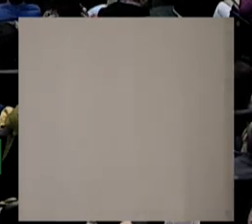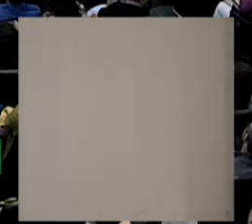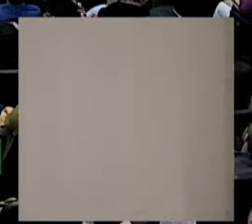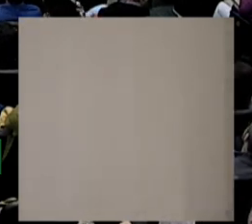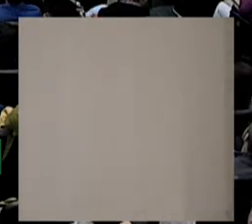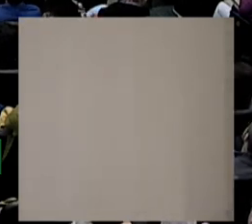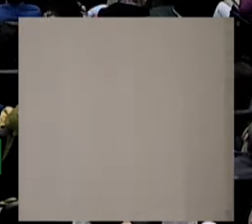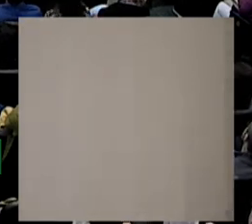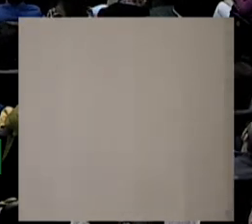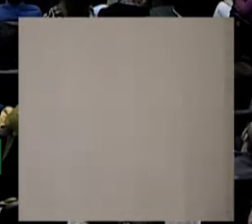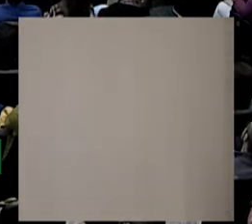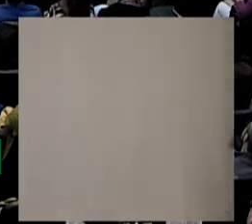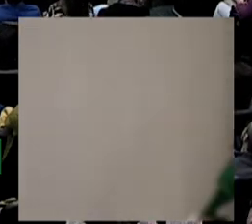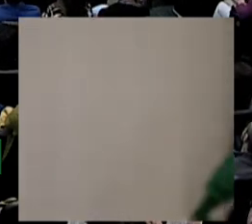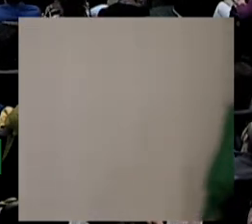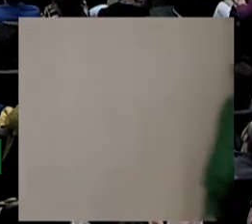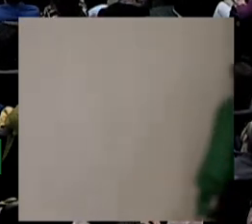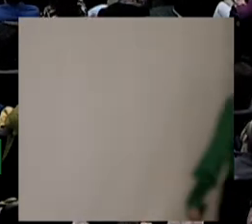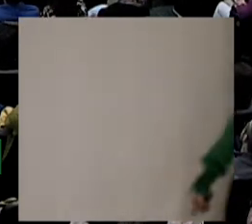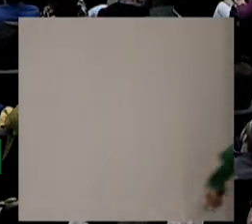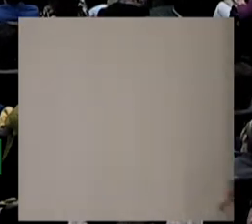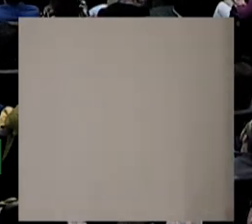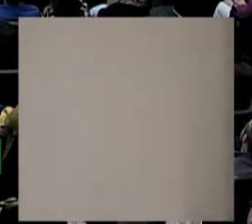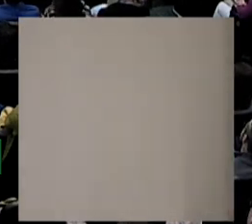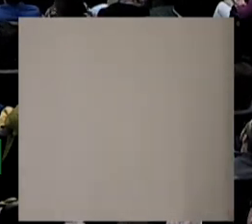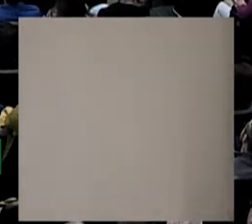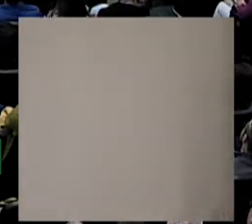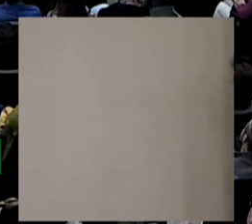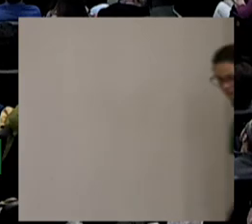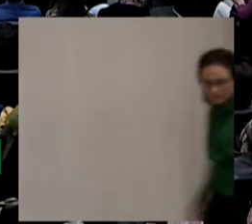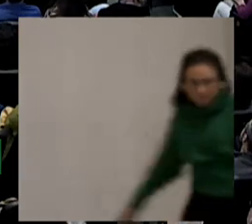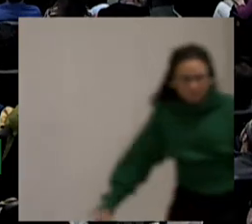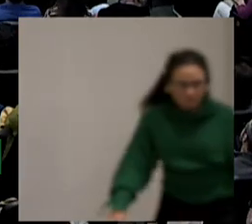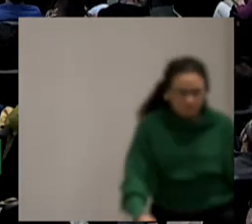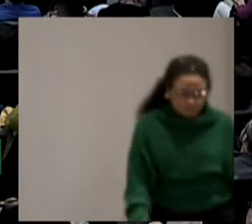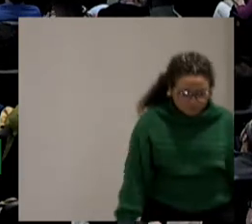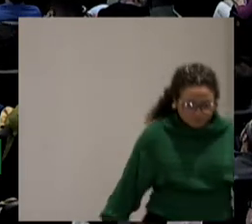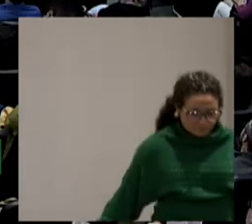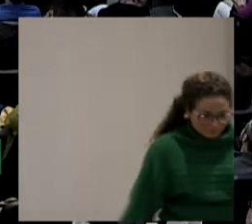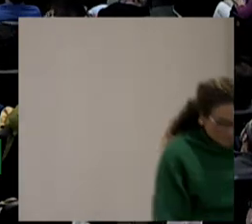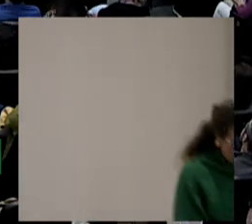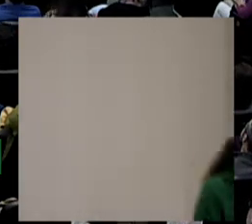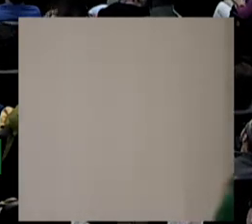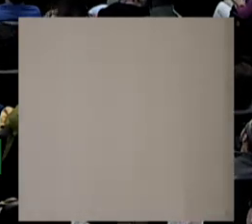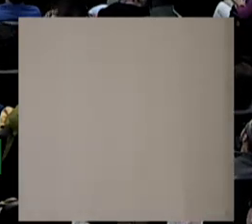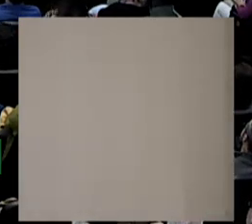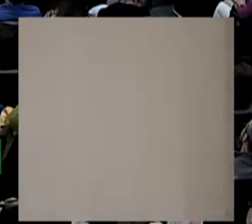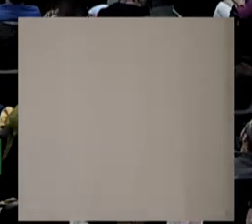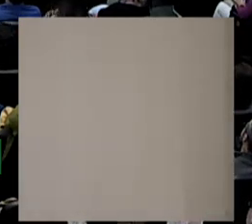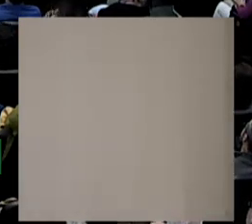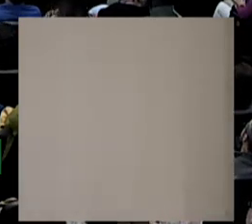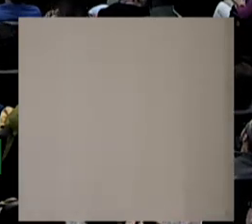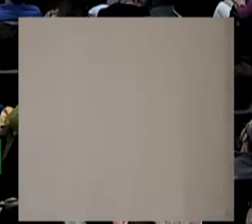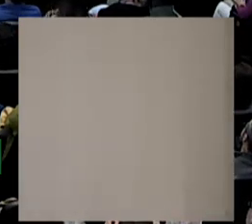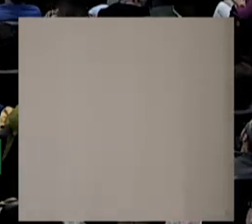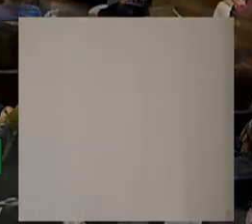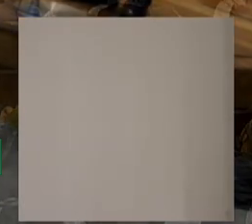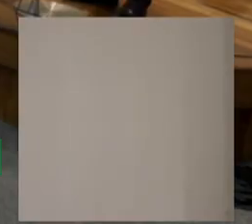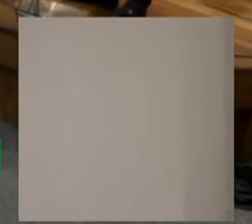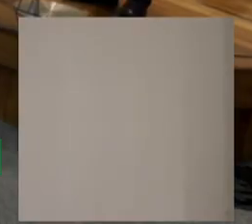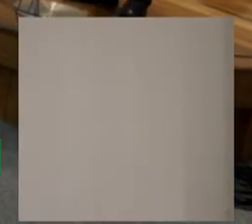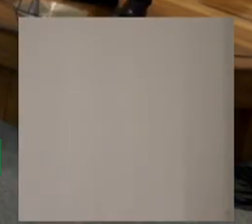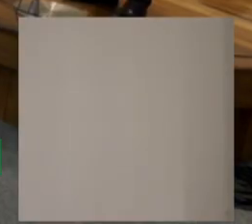A cientista política, comunicóloga e educadora popular e coordenadora geral da Campanha Nacional pelo